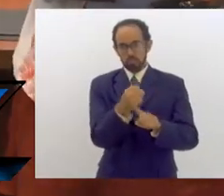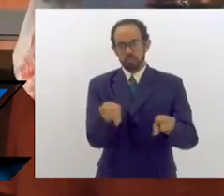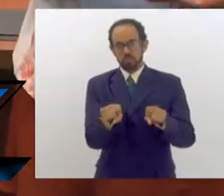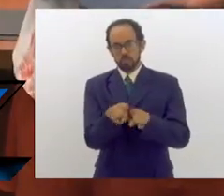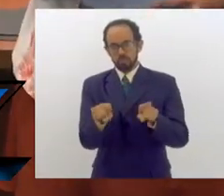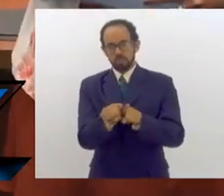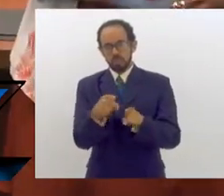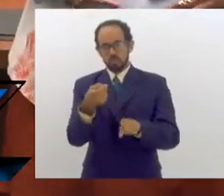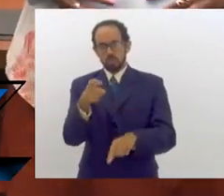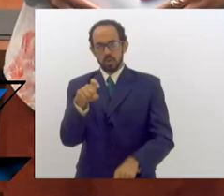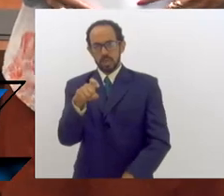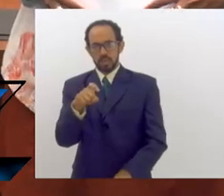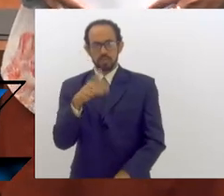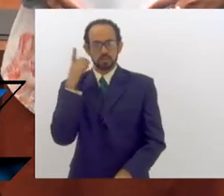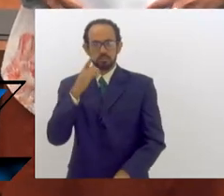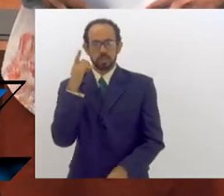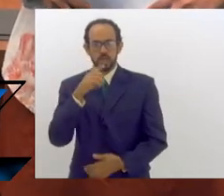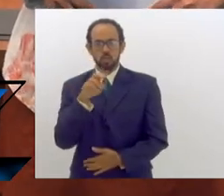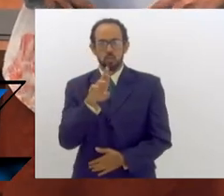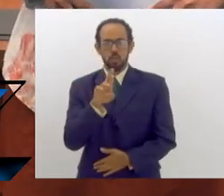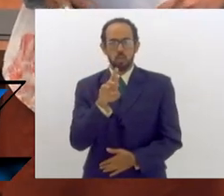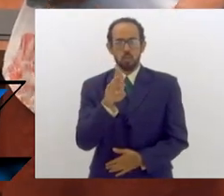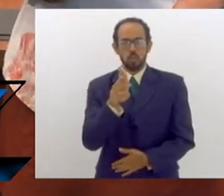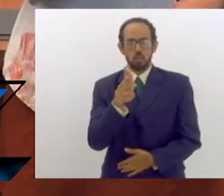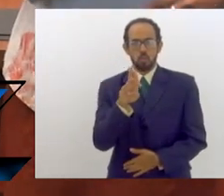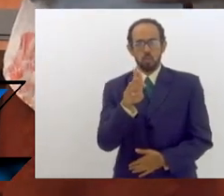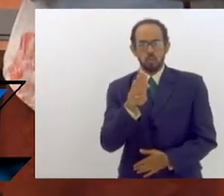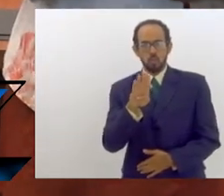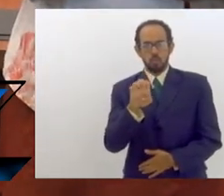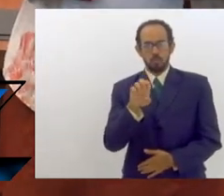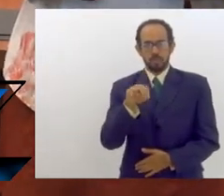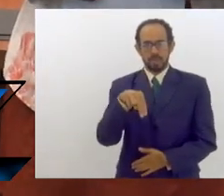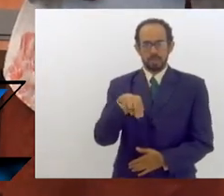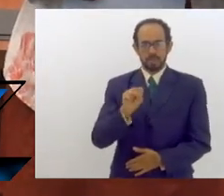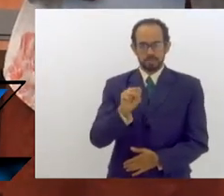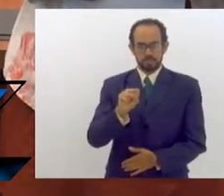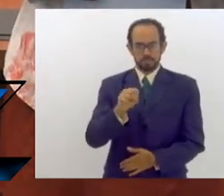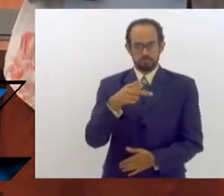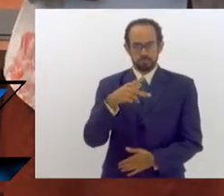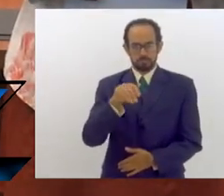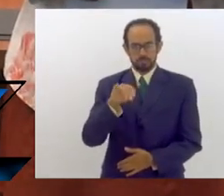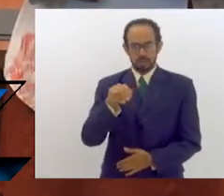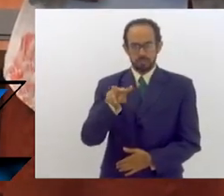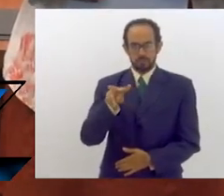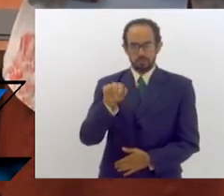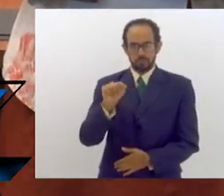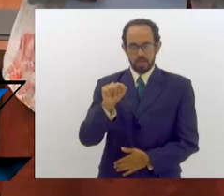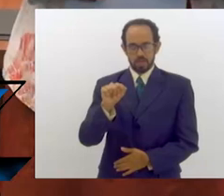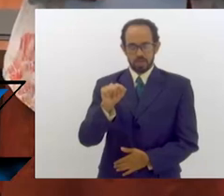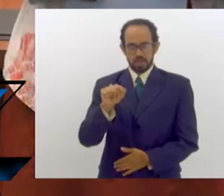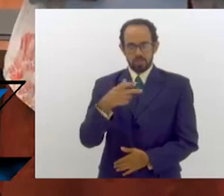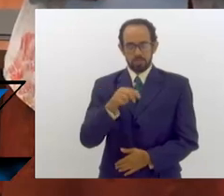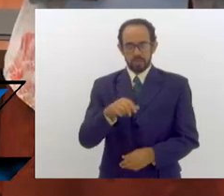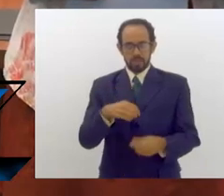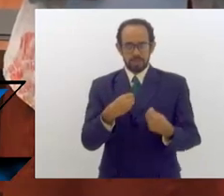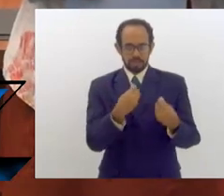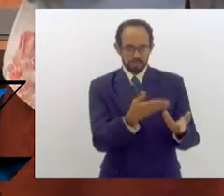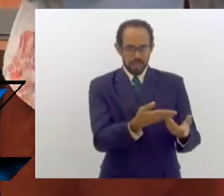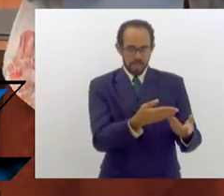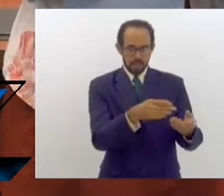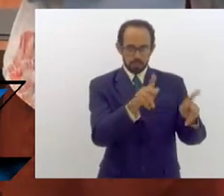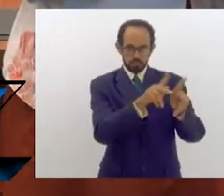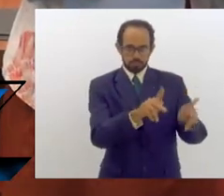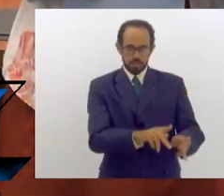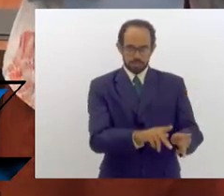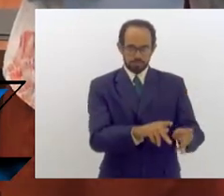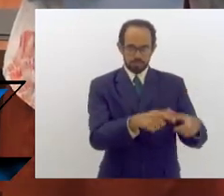ex deputado federal Rubens Paiva então o deputado Rodrigo Amorim ao dar um prêmio relacionado a paz para um